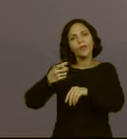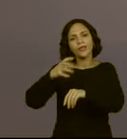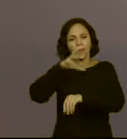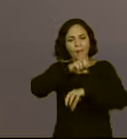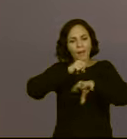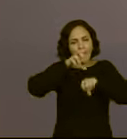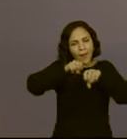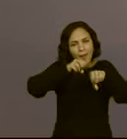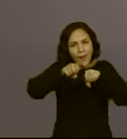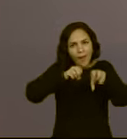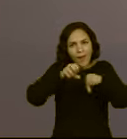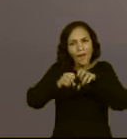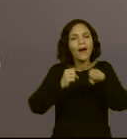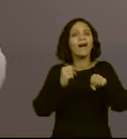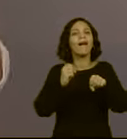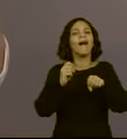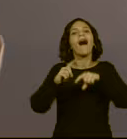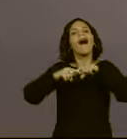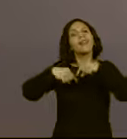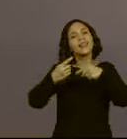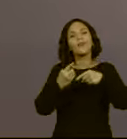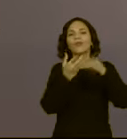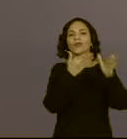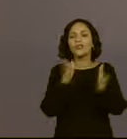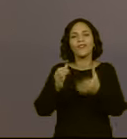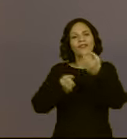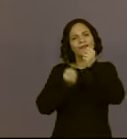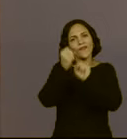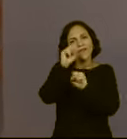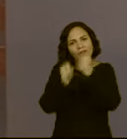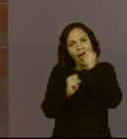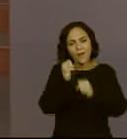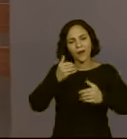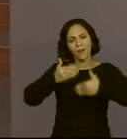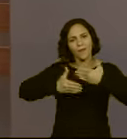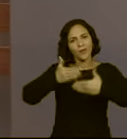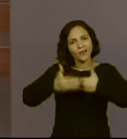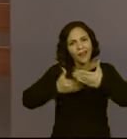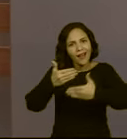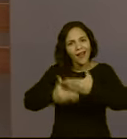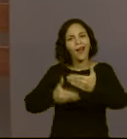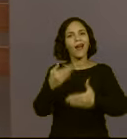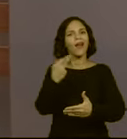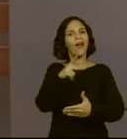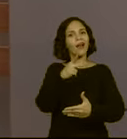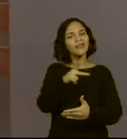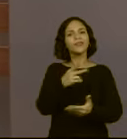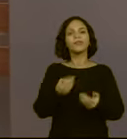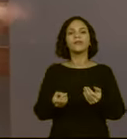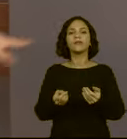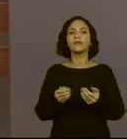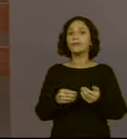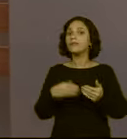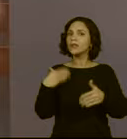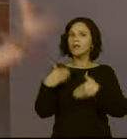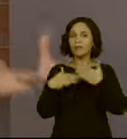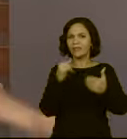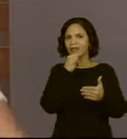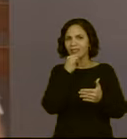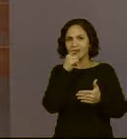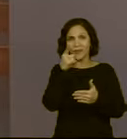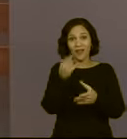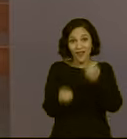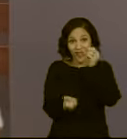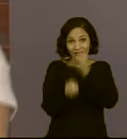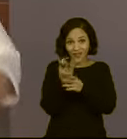dar os frutos colher aí tem a água necessária no processo produtivo da calça jeans Então quando você